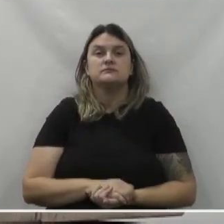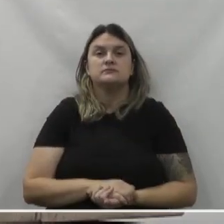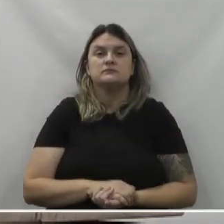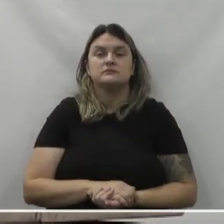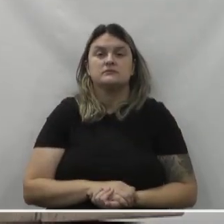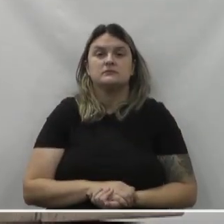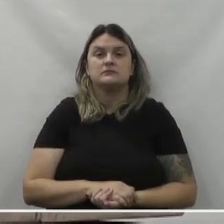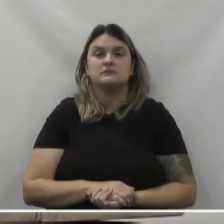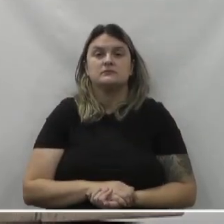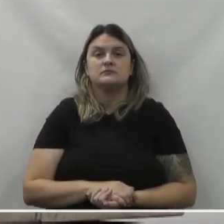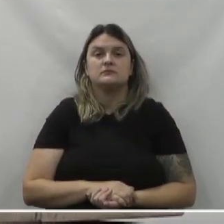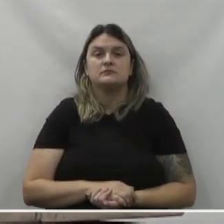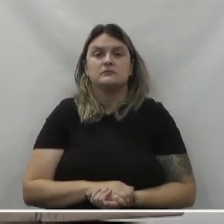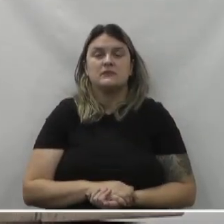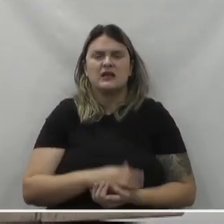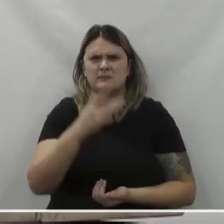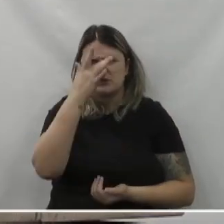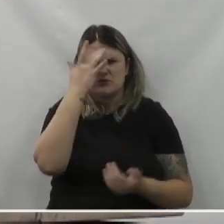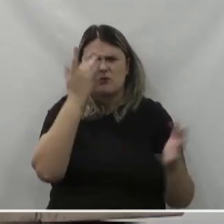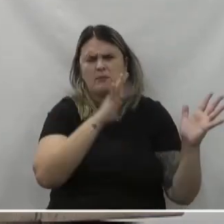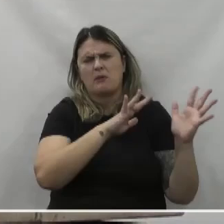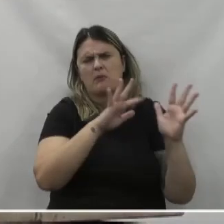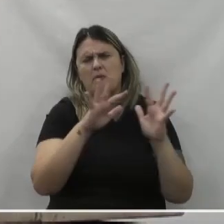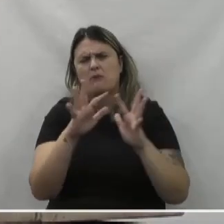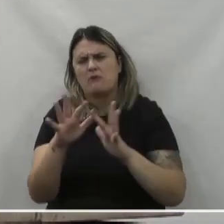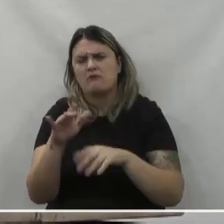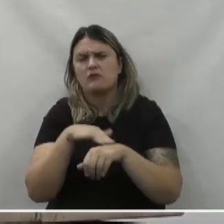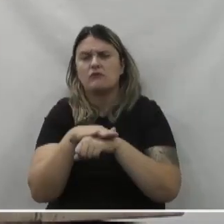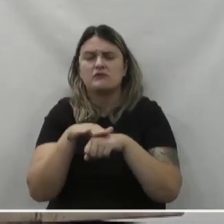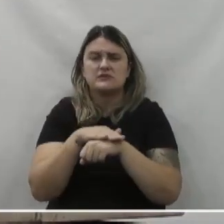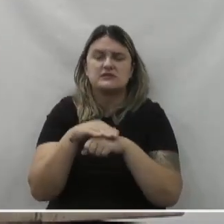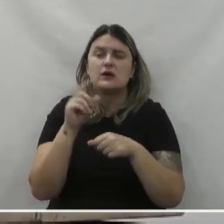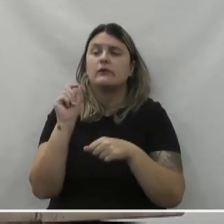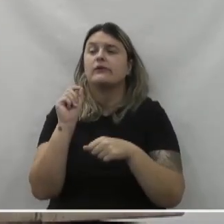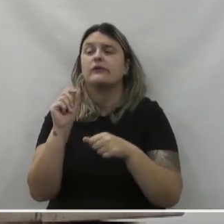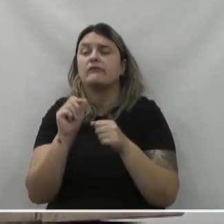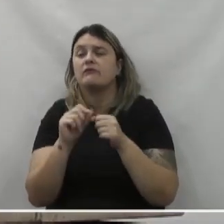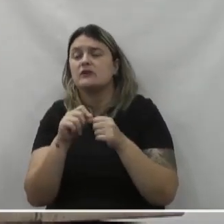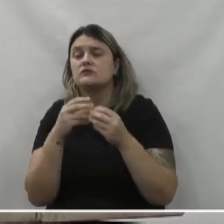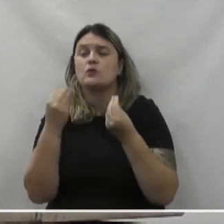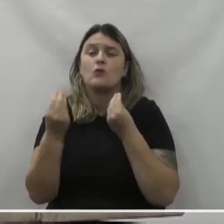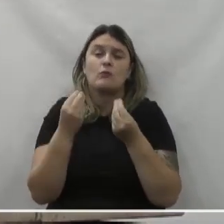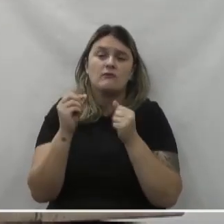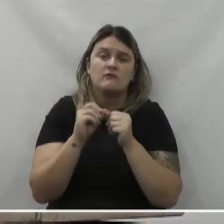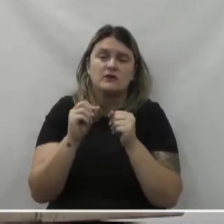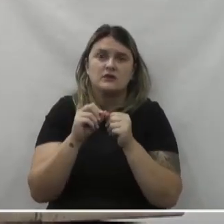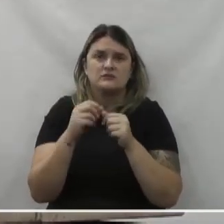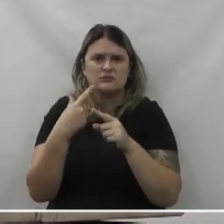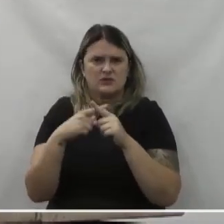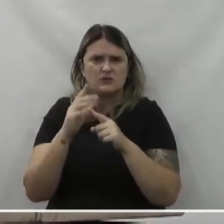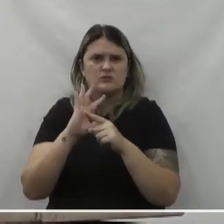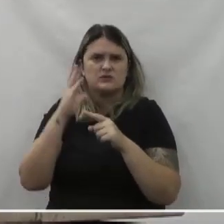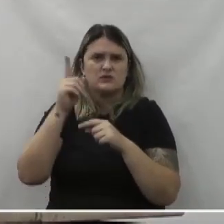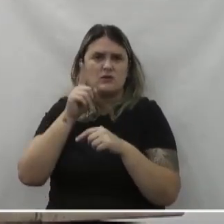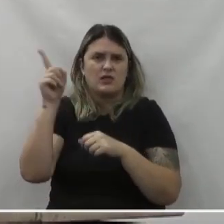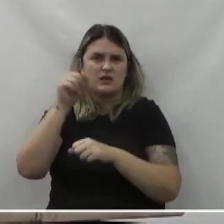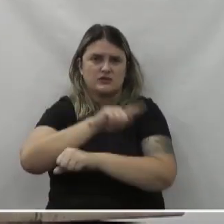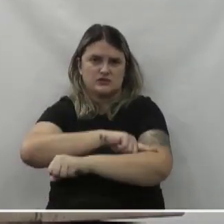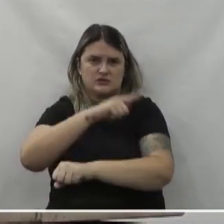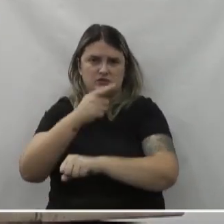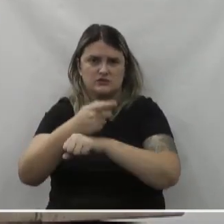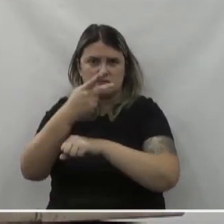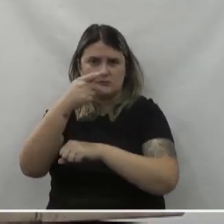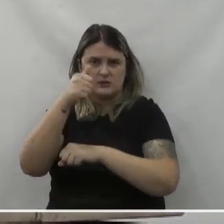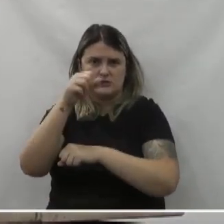procura dos munícipes foi muito grande, até devido a esse último evento que teve esportivo ali no ginásio